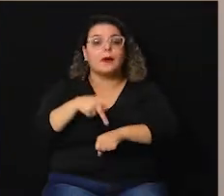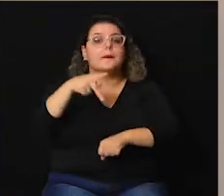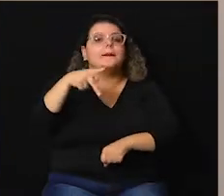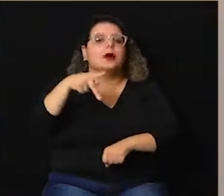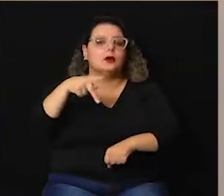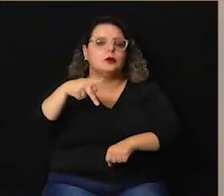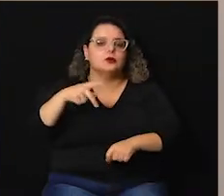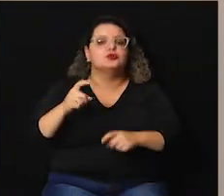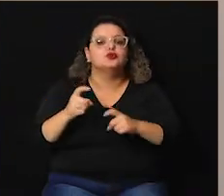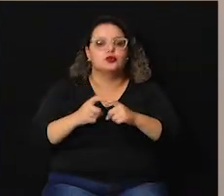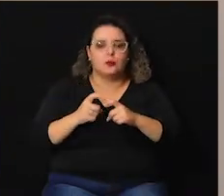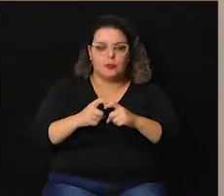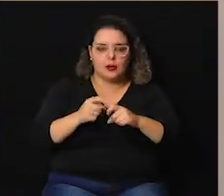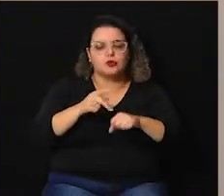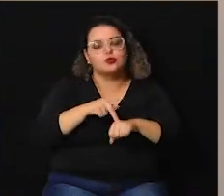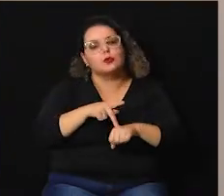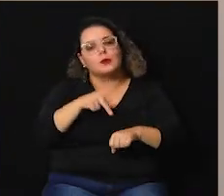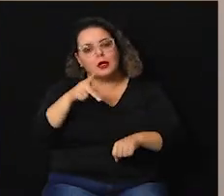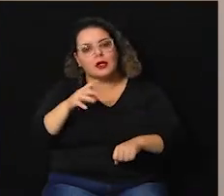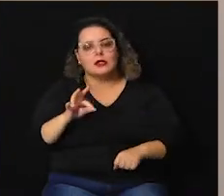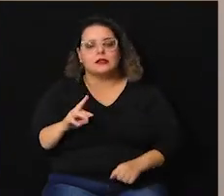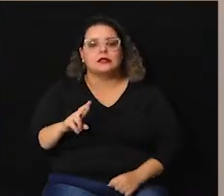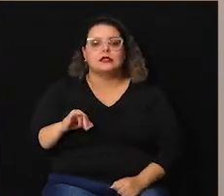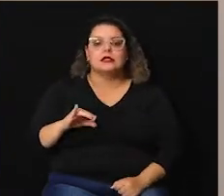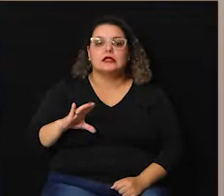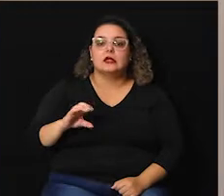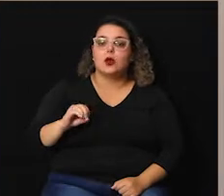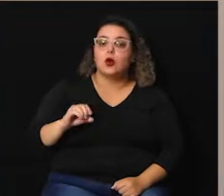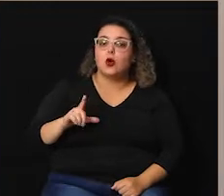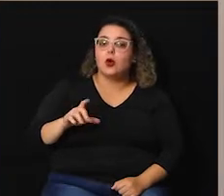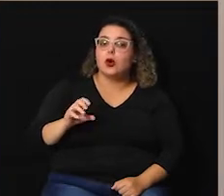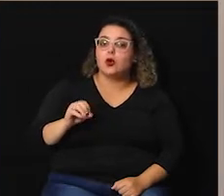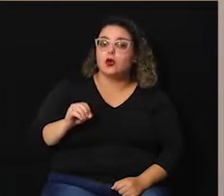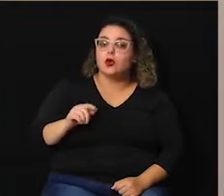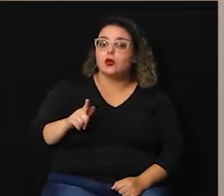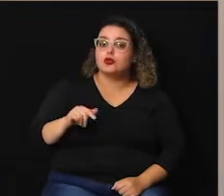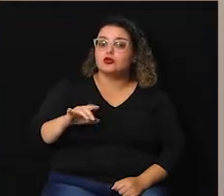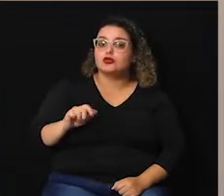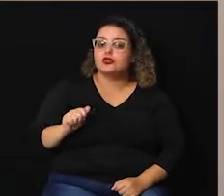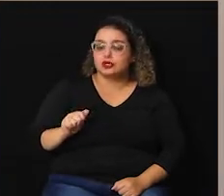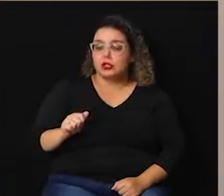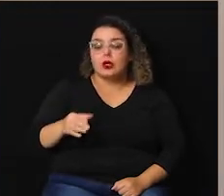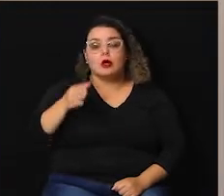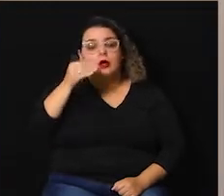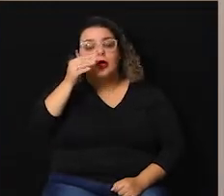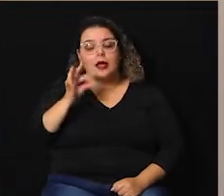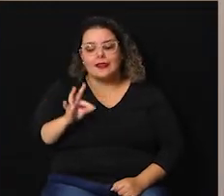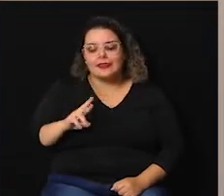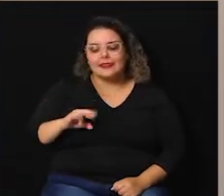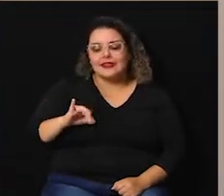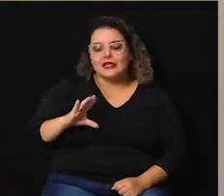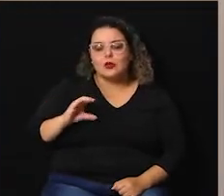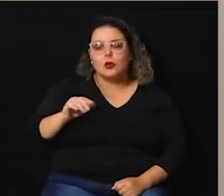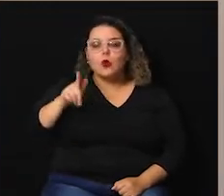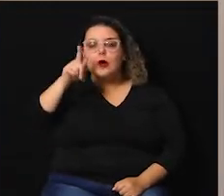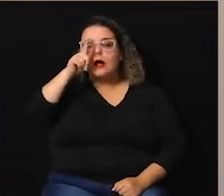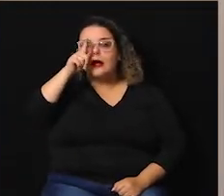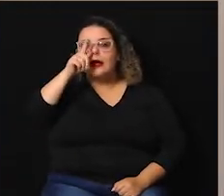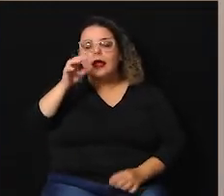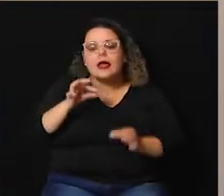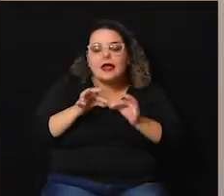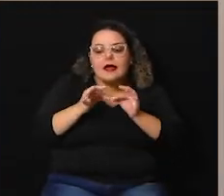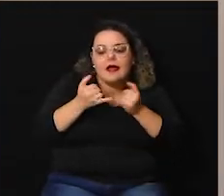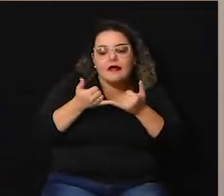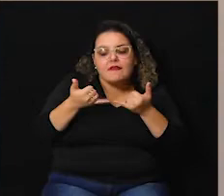onde o médico pós-graduado em tricologia, porque uma curiosidade, tricos em grego é fio,